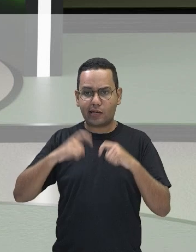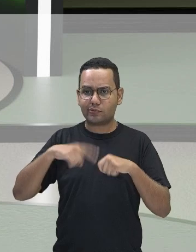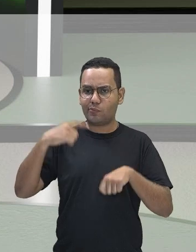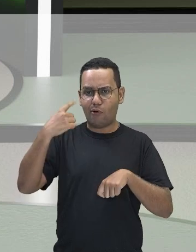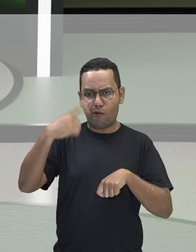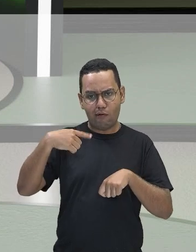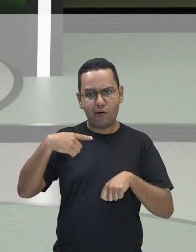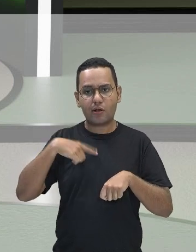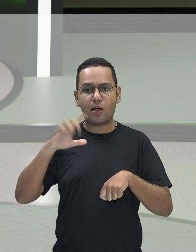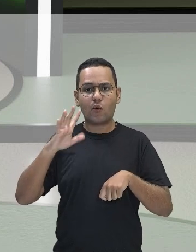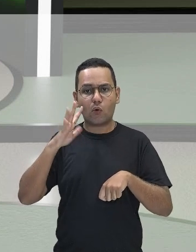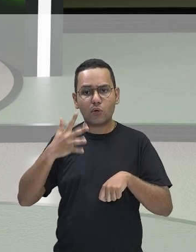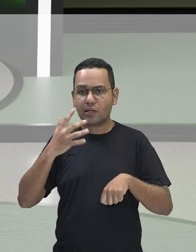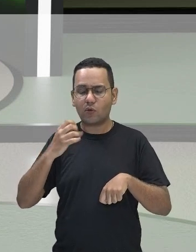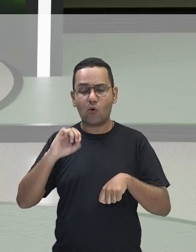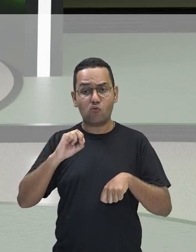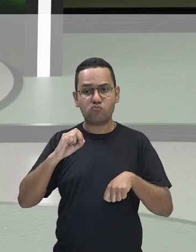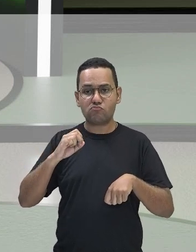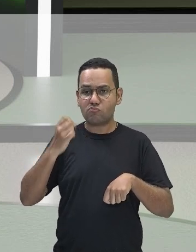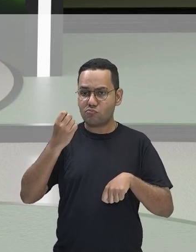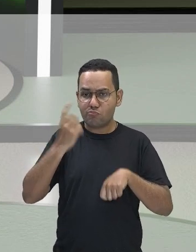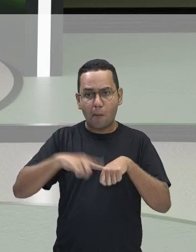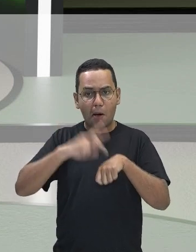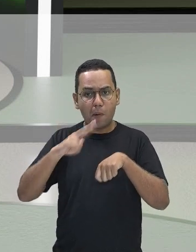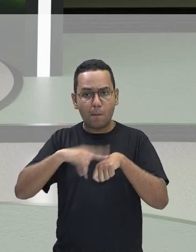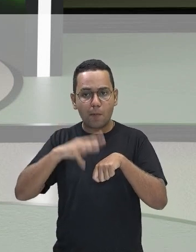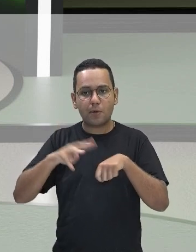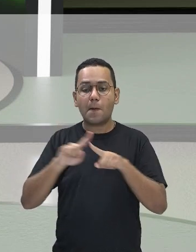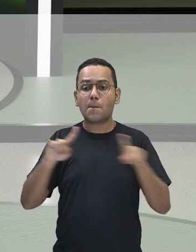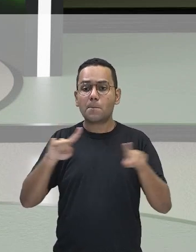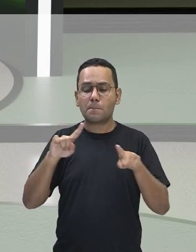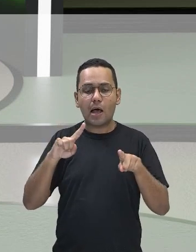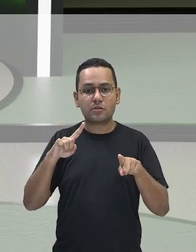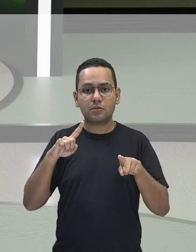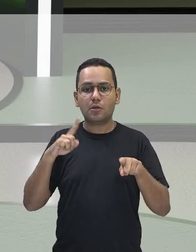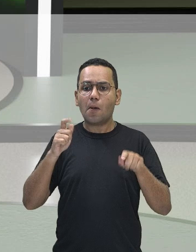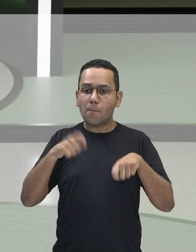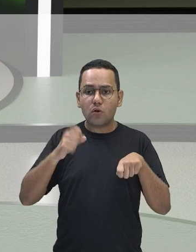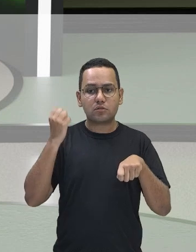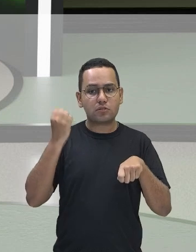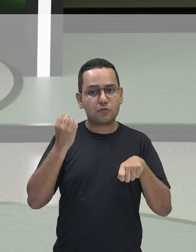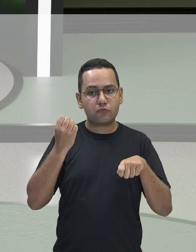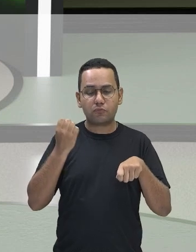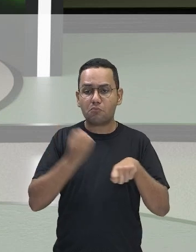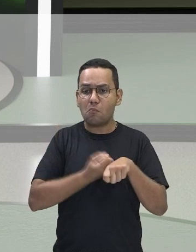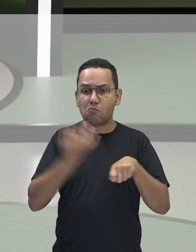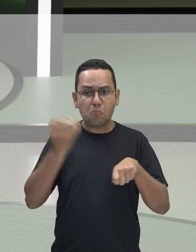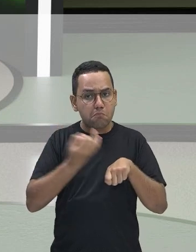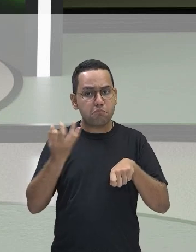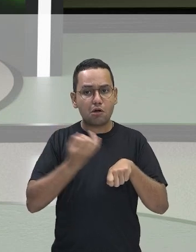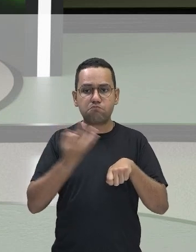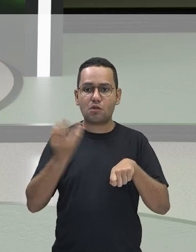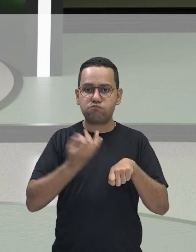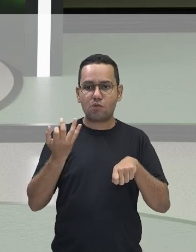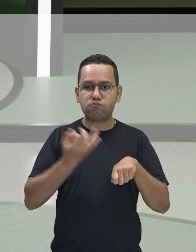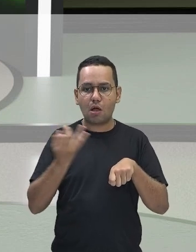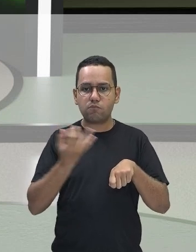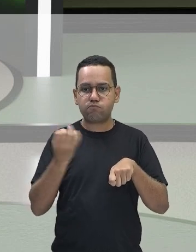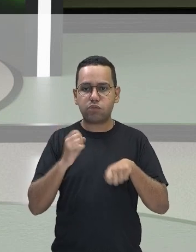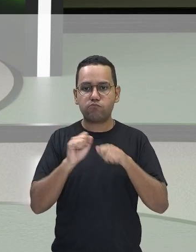acaba resultando numa proliferação exagerada desse fungo. e aí